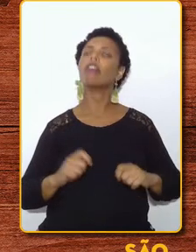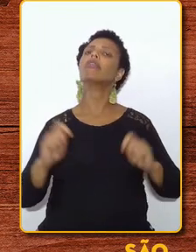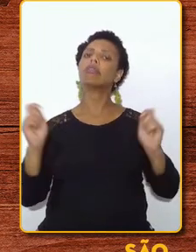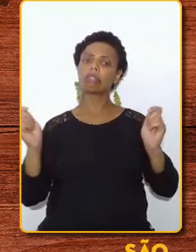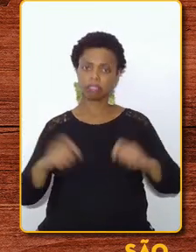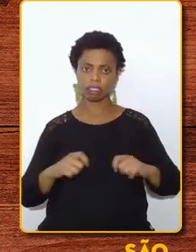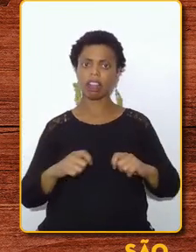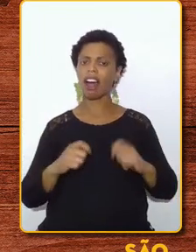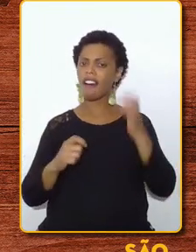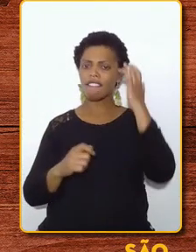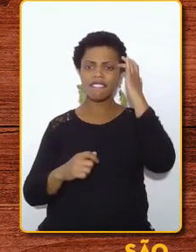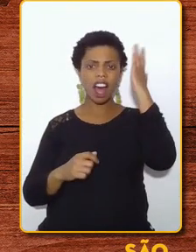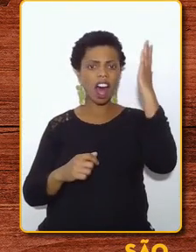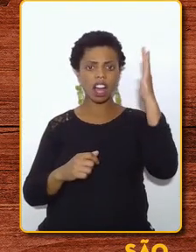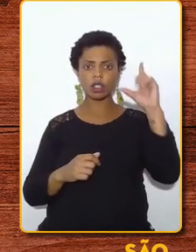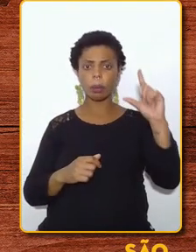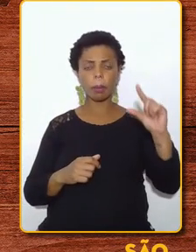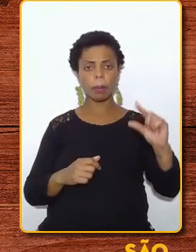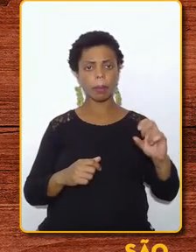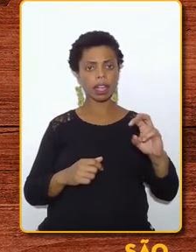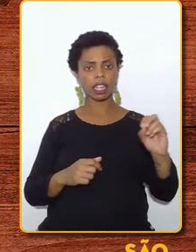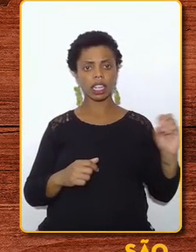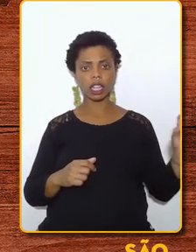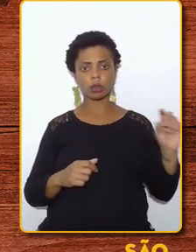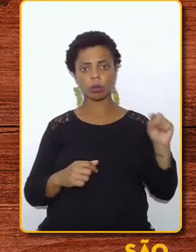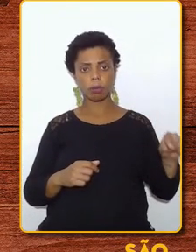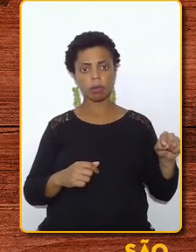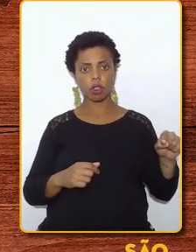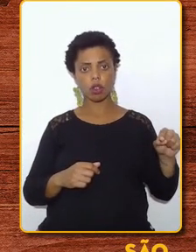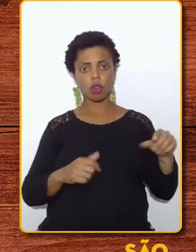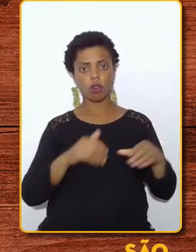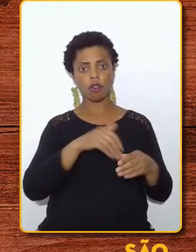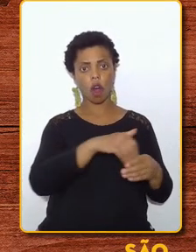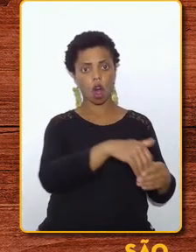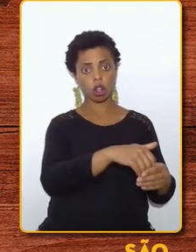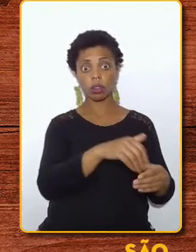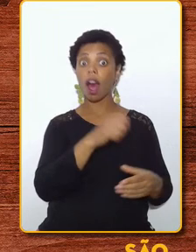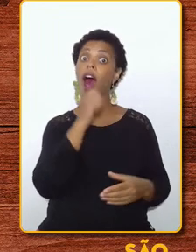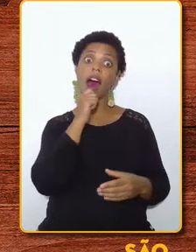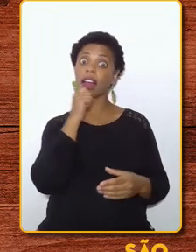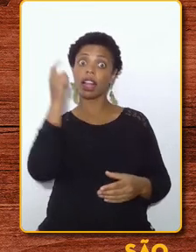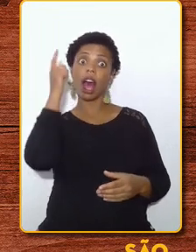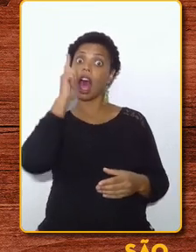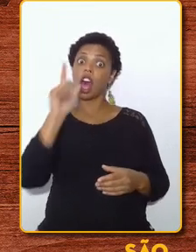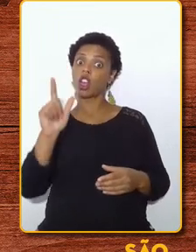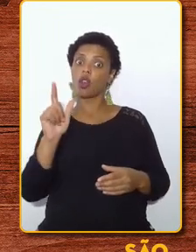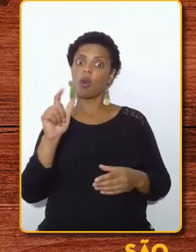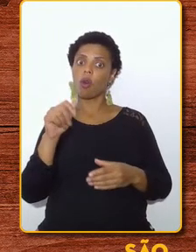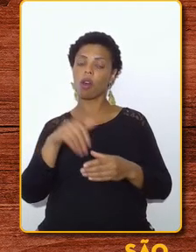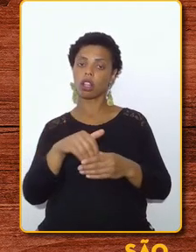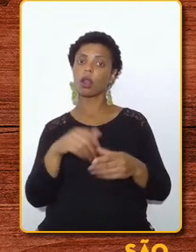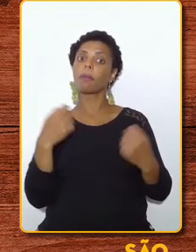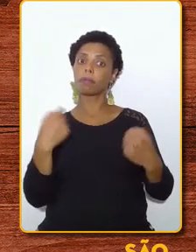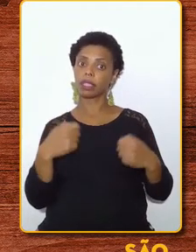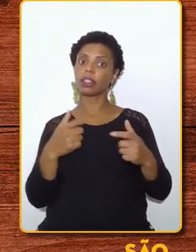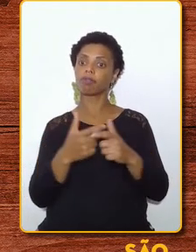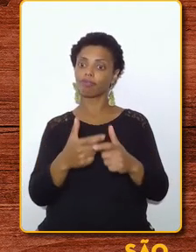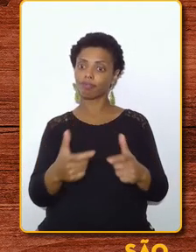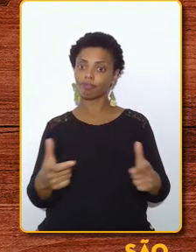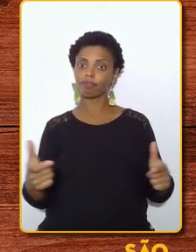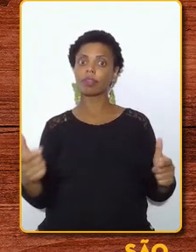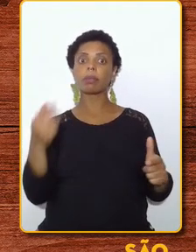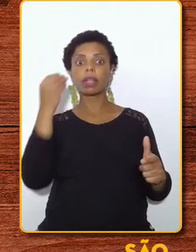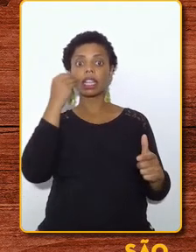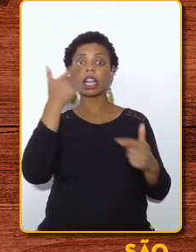dia. Então, vamos tomar cuidado. Não está ganhando a eleição. Não é? E nós precisamos ampliar esse leque para outras pessoas